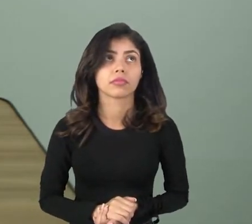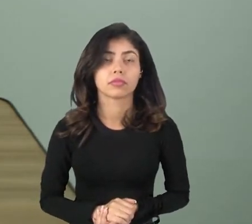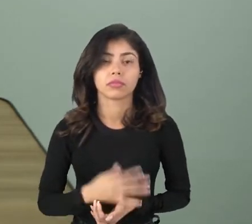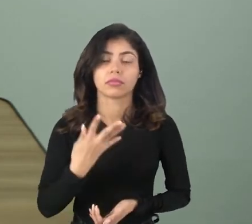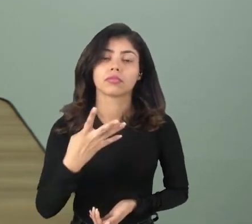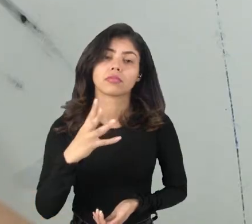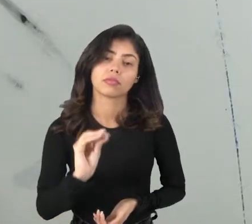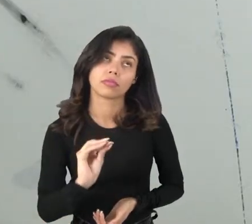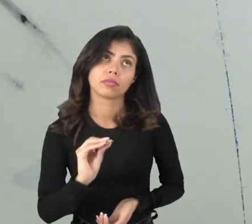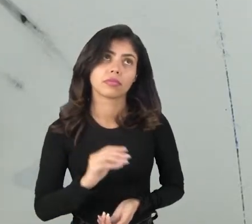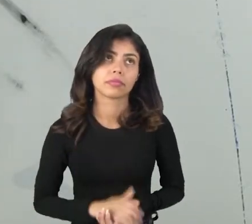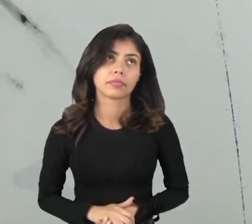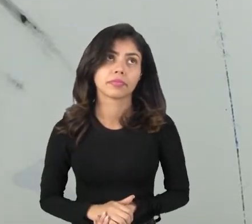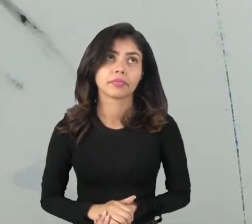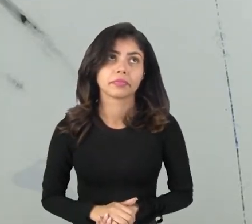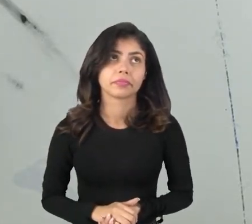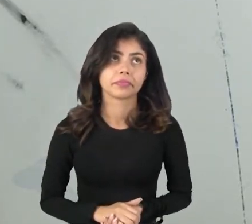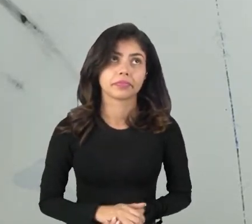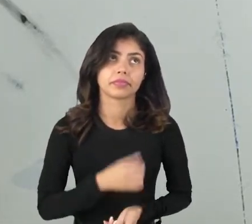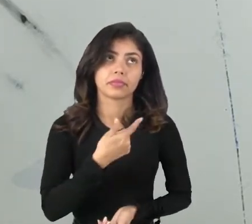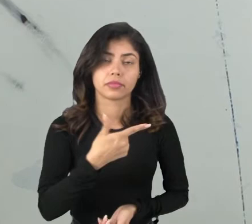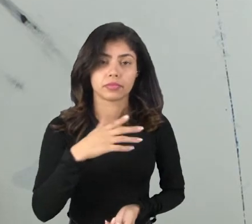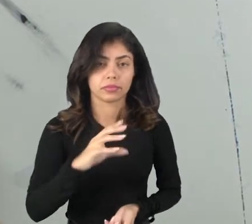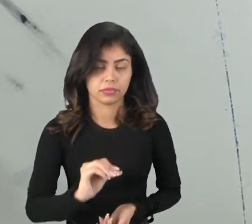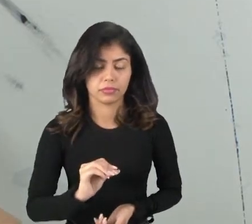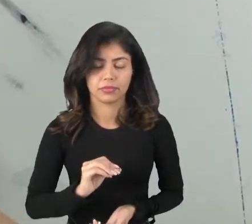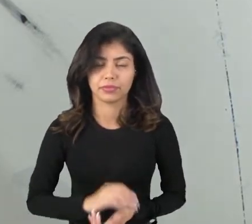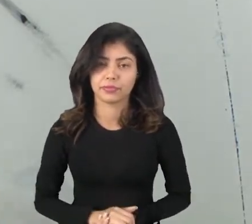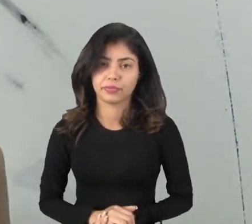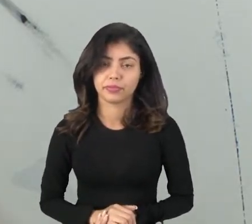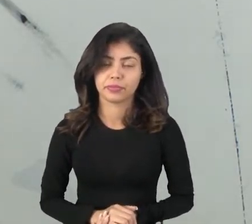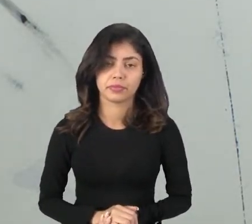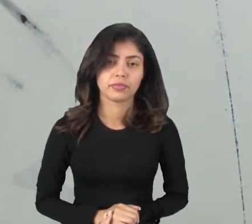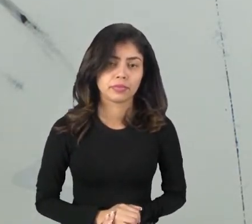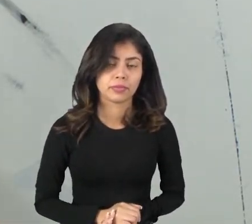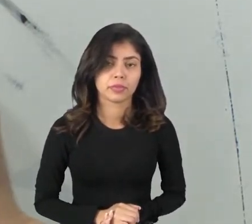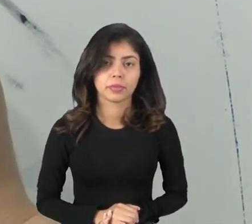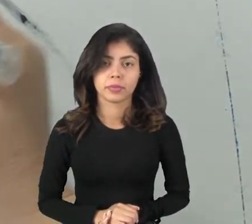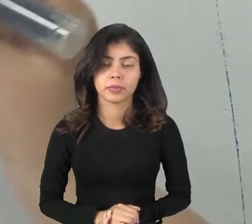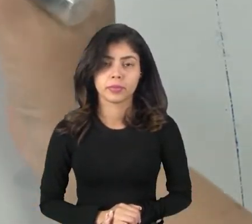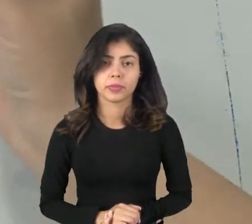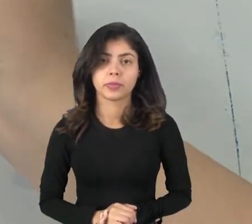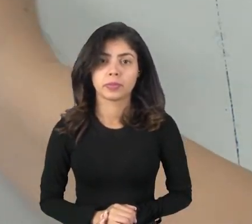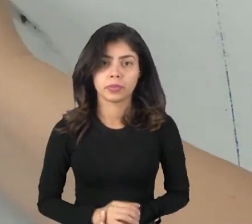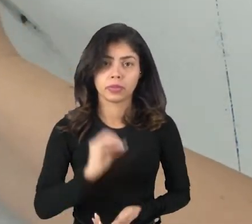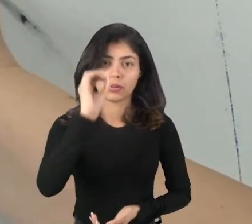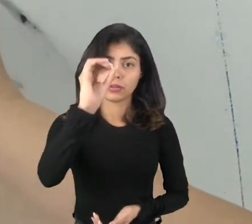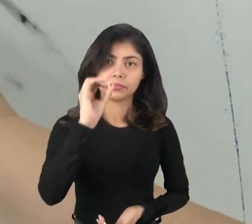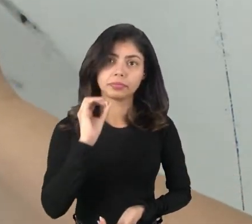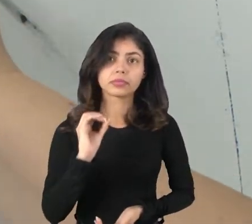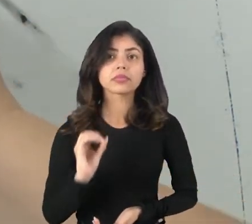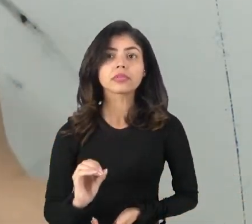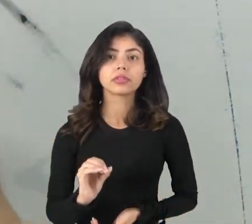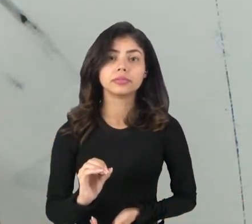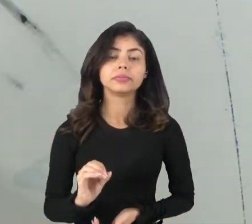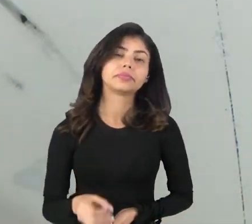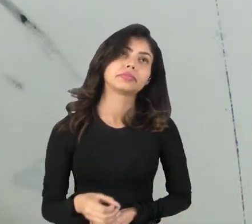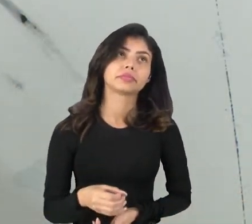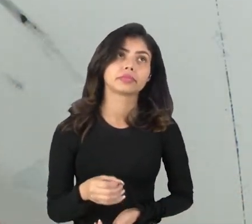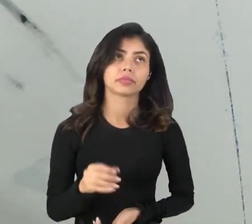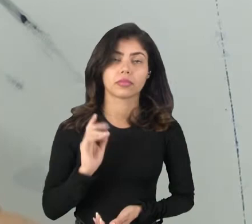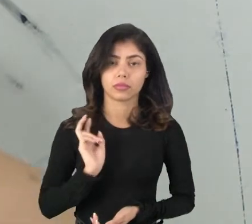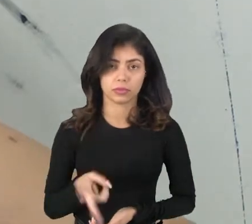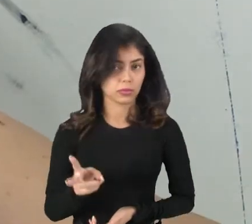cálculo. 40 mais 20. Certinho? 0 com